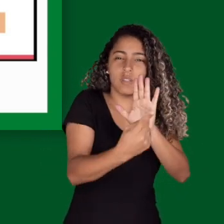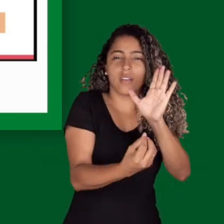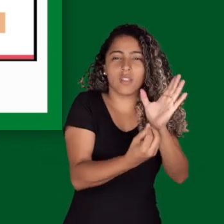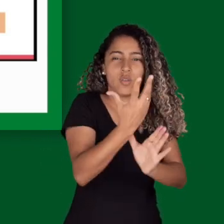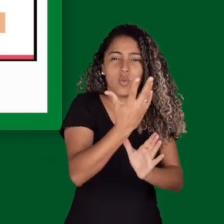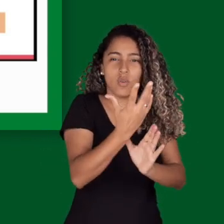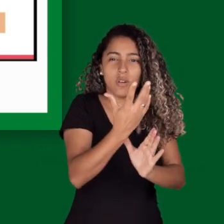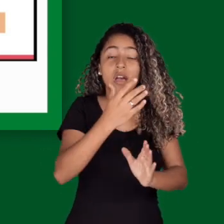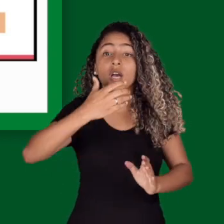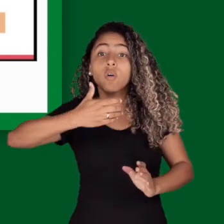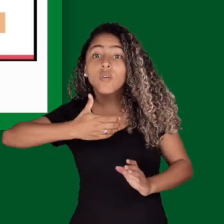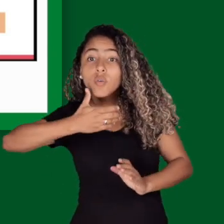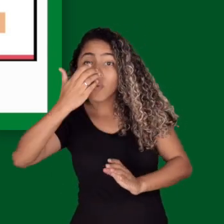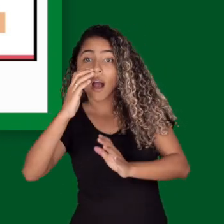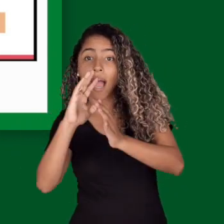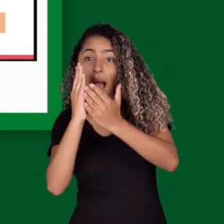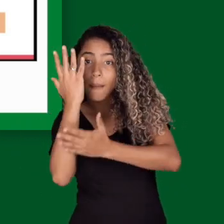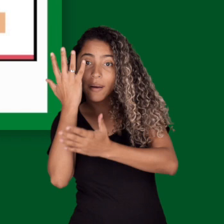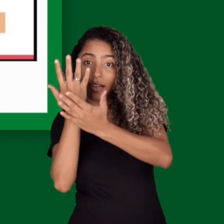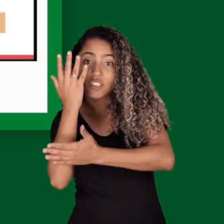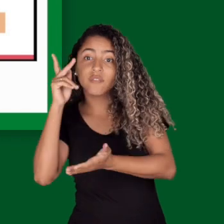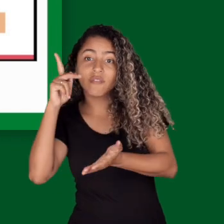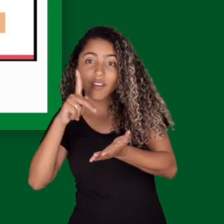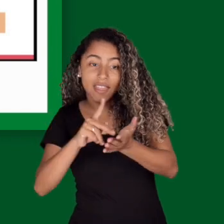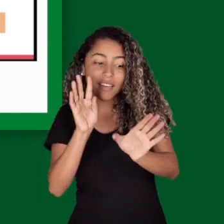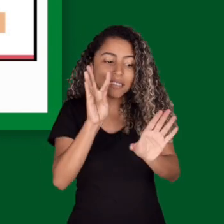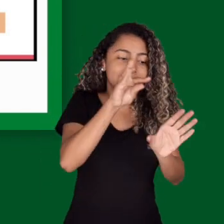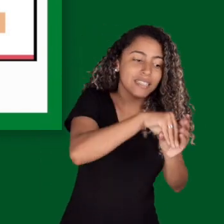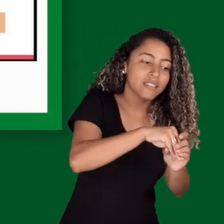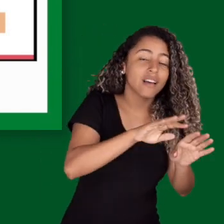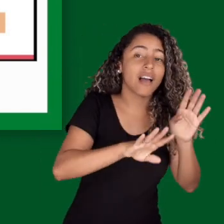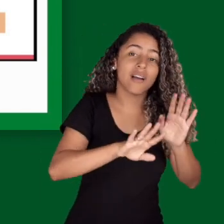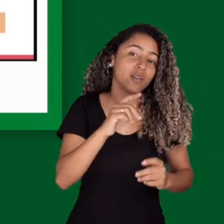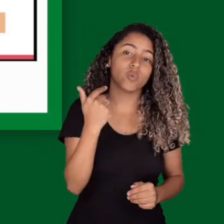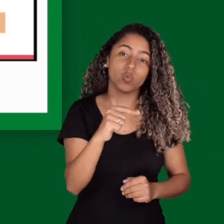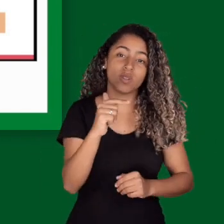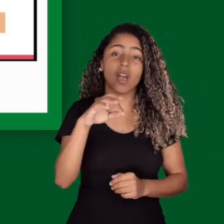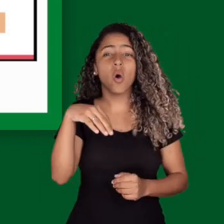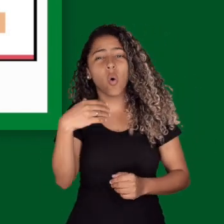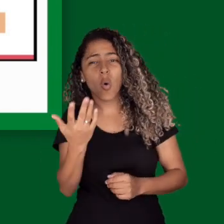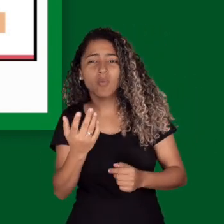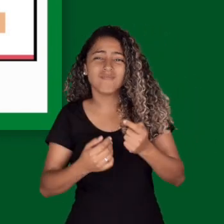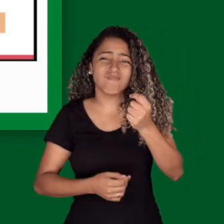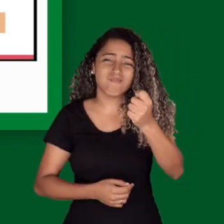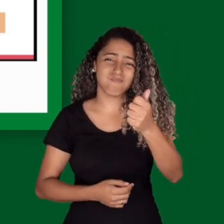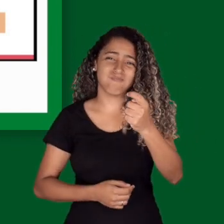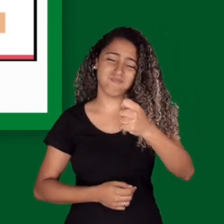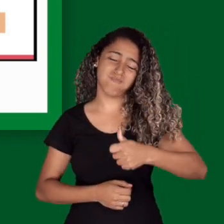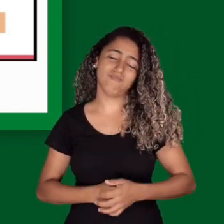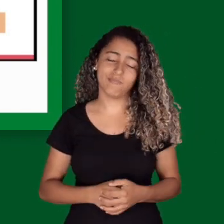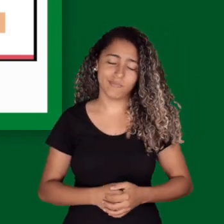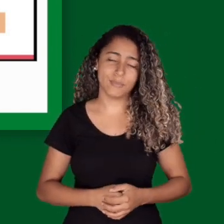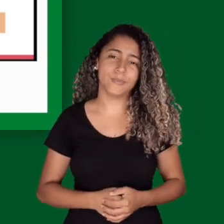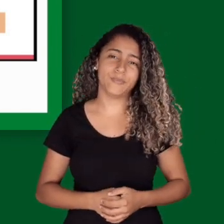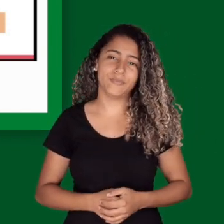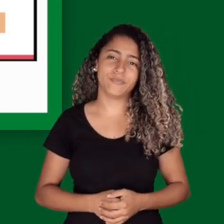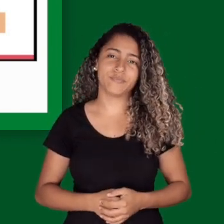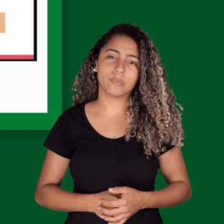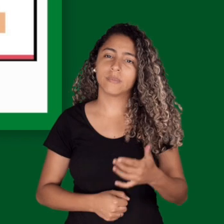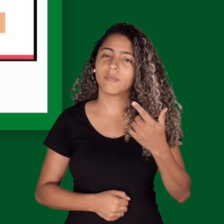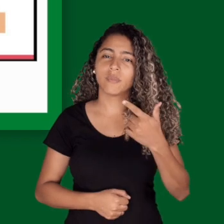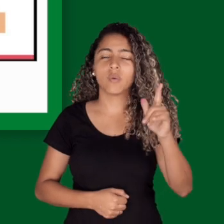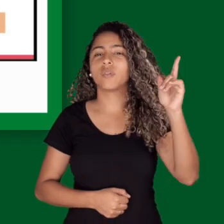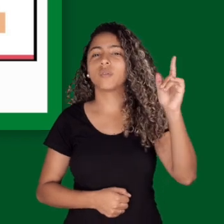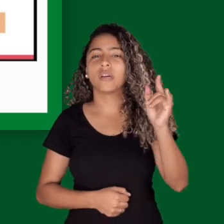fruta mesmo, o alimento in natura, tem muita pouca quantidade, ou às vezes nem estar presente nesse tipo de alimento, né?